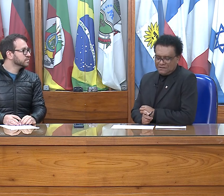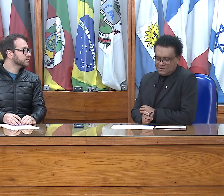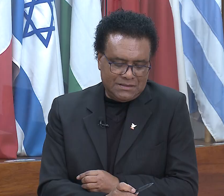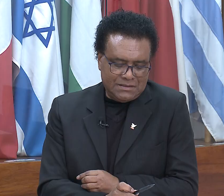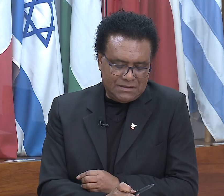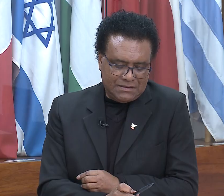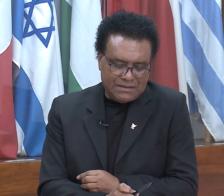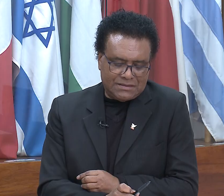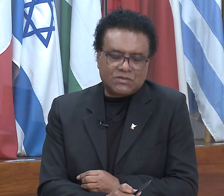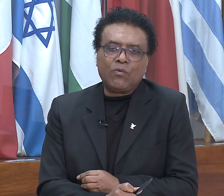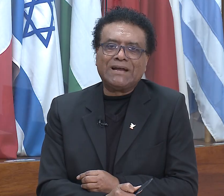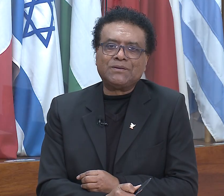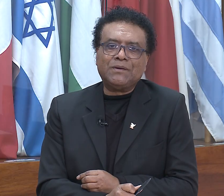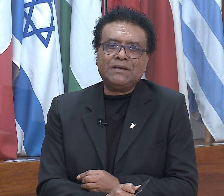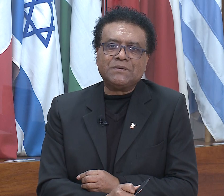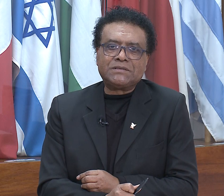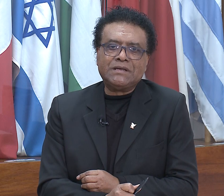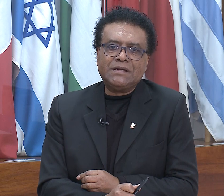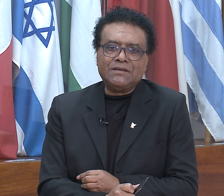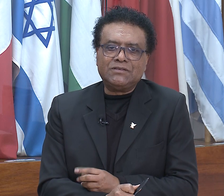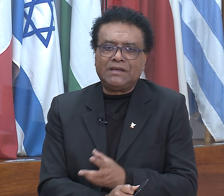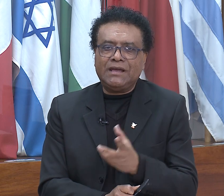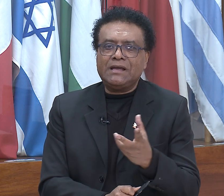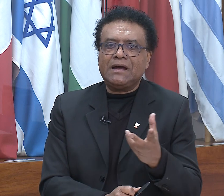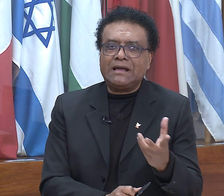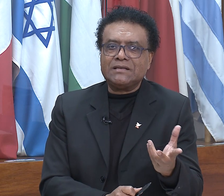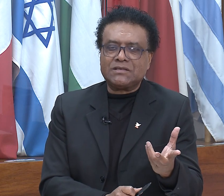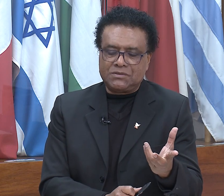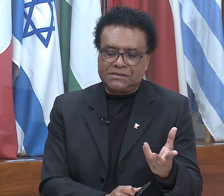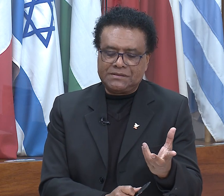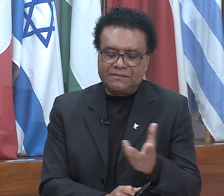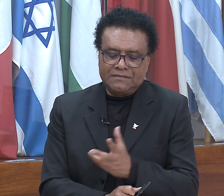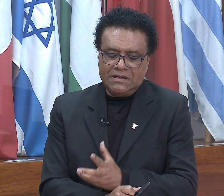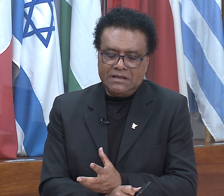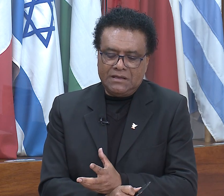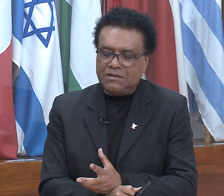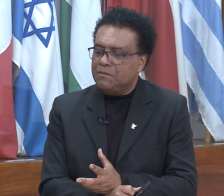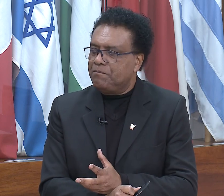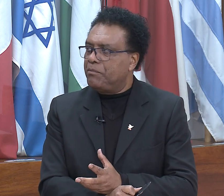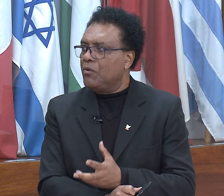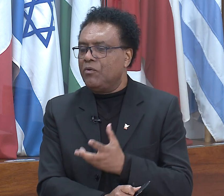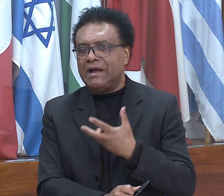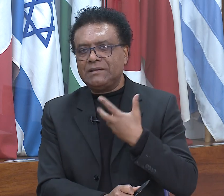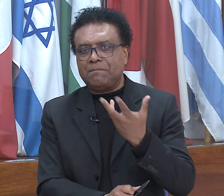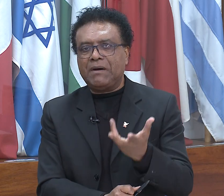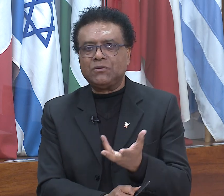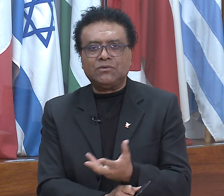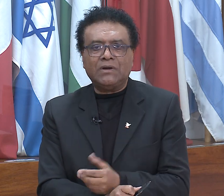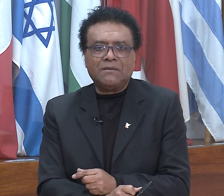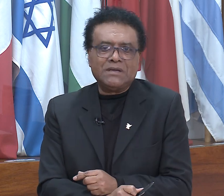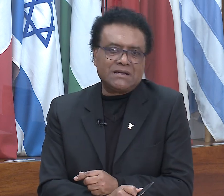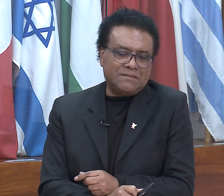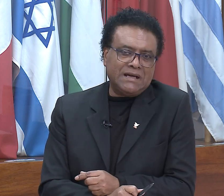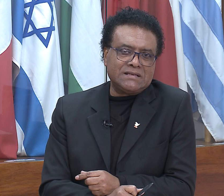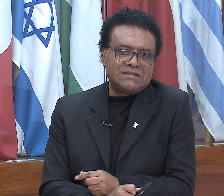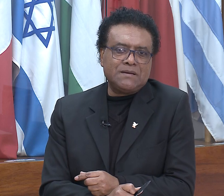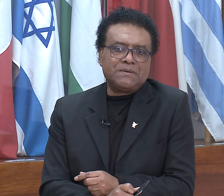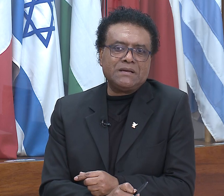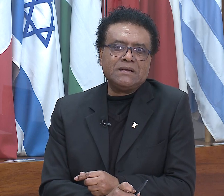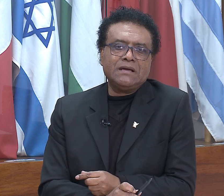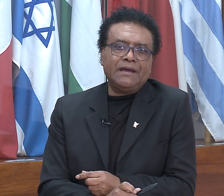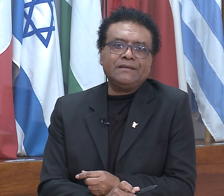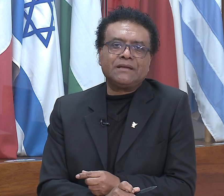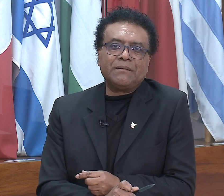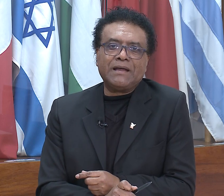expectativa desses quatro anos de realizações eu tenho procurado e pauta a minha caminhada